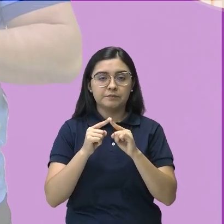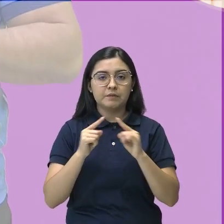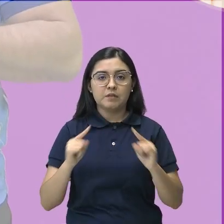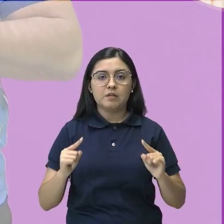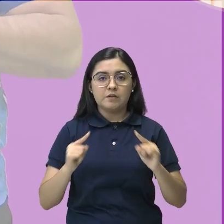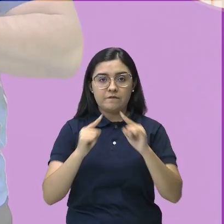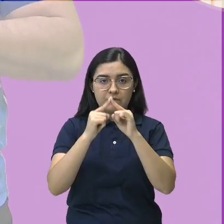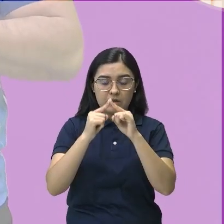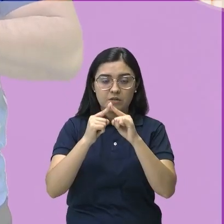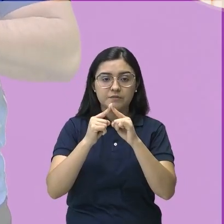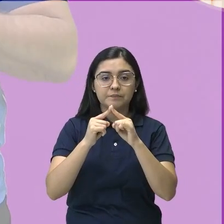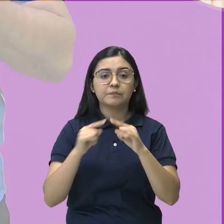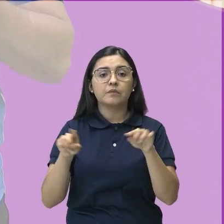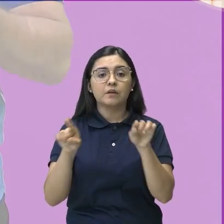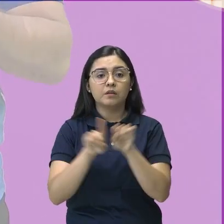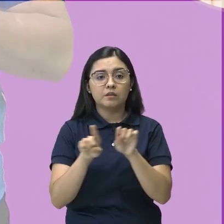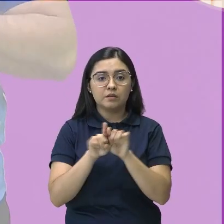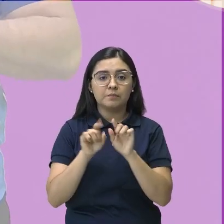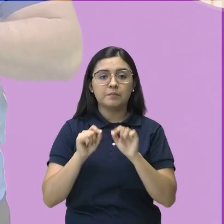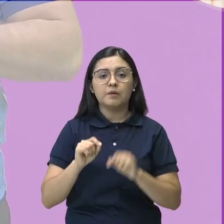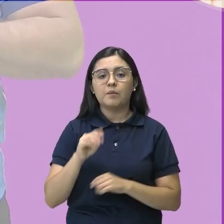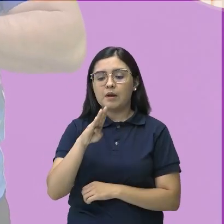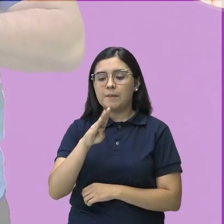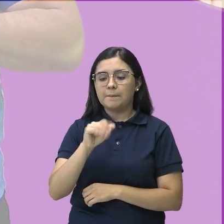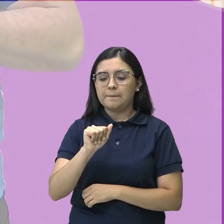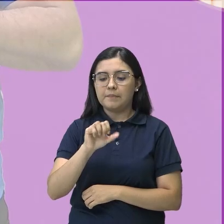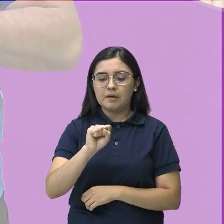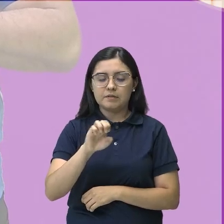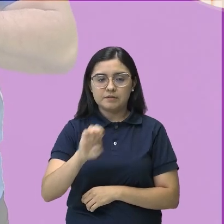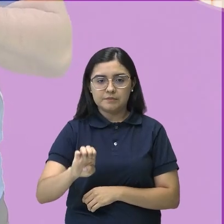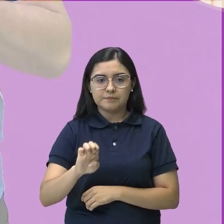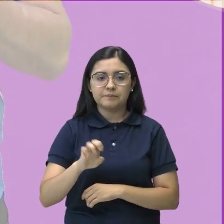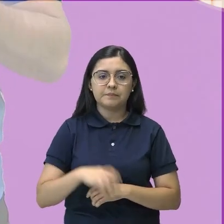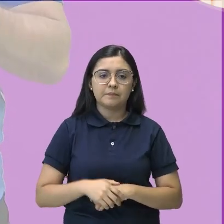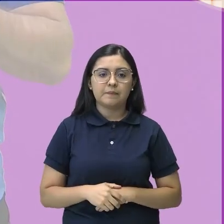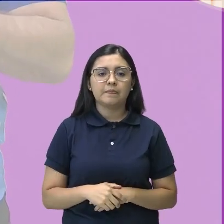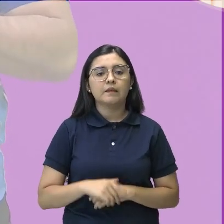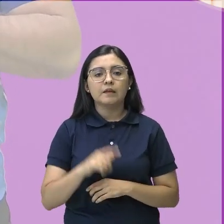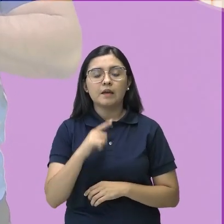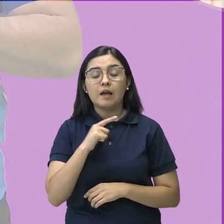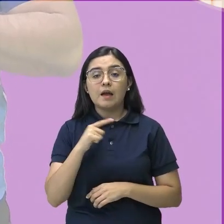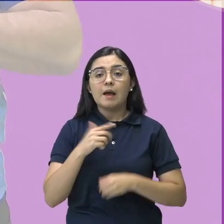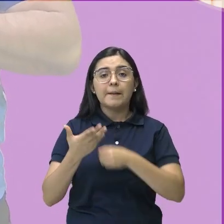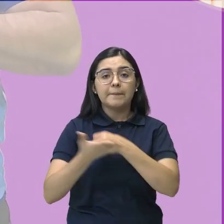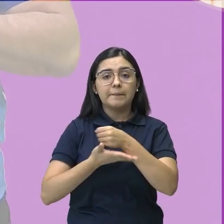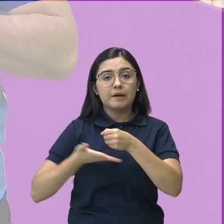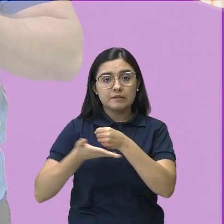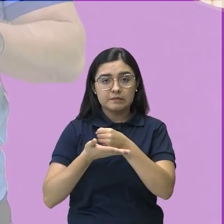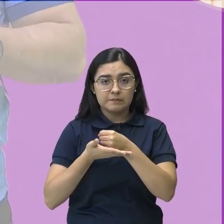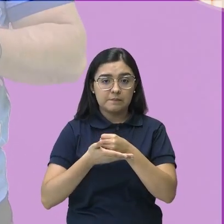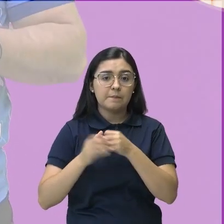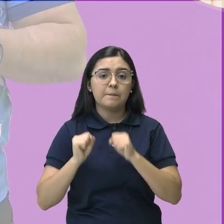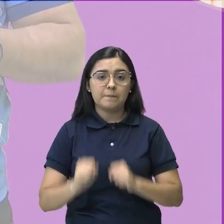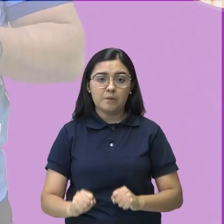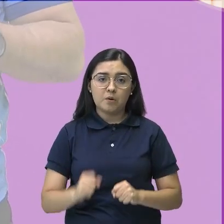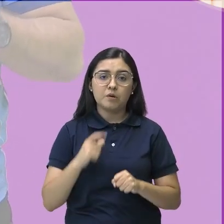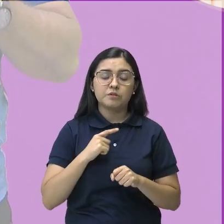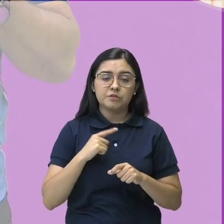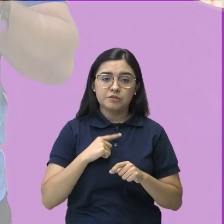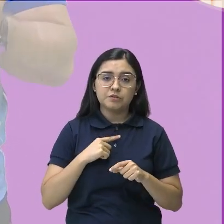em cima, com a sua base. Em relação à base, ela pode ser